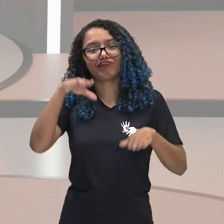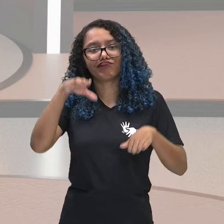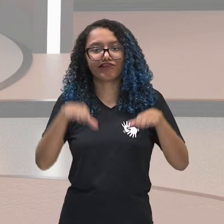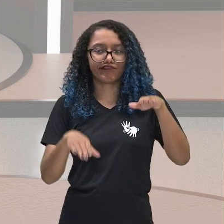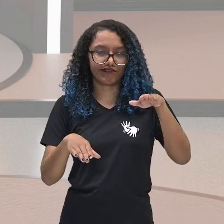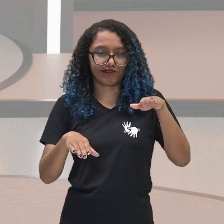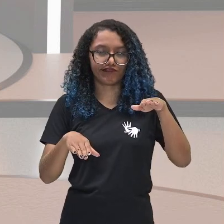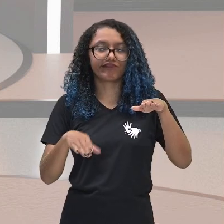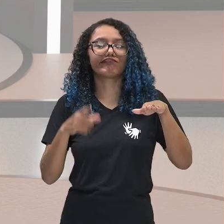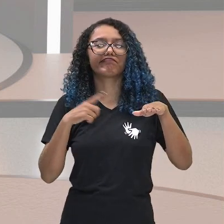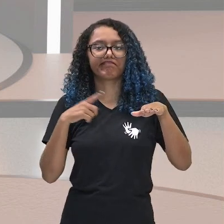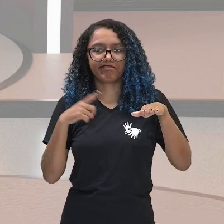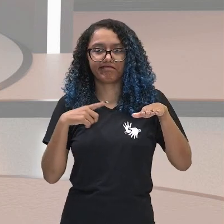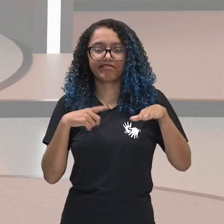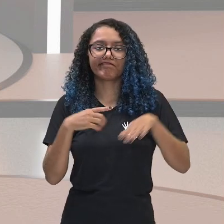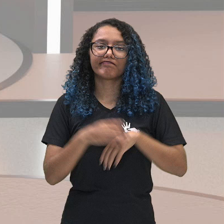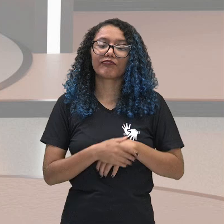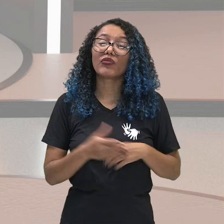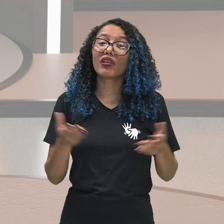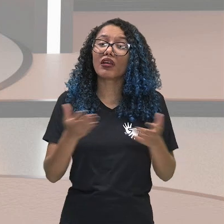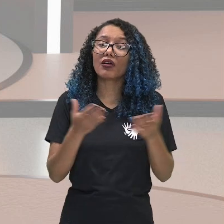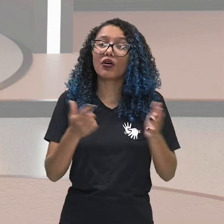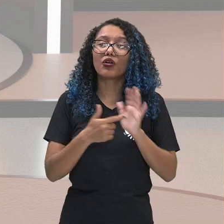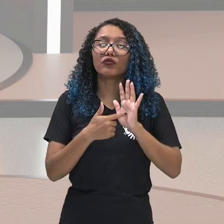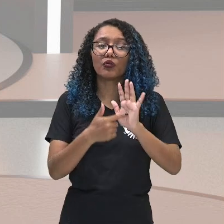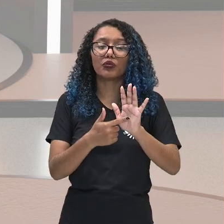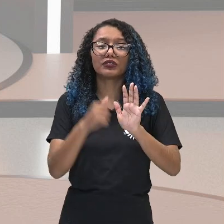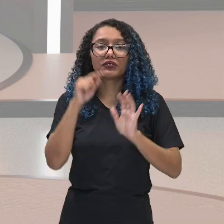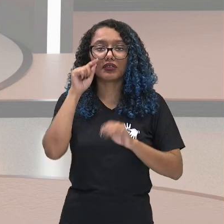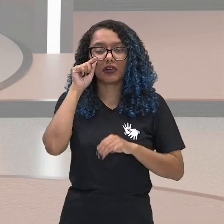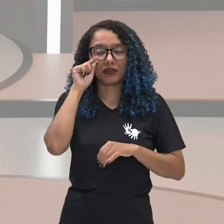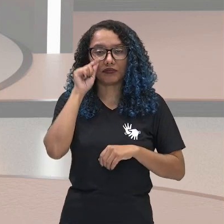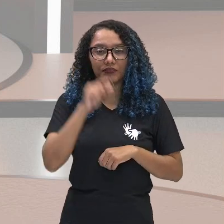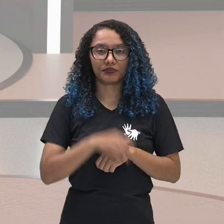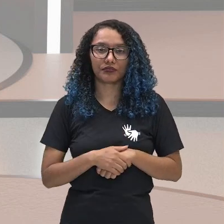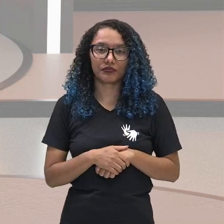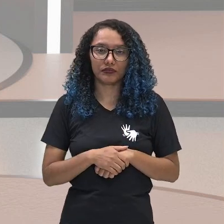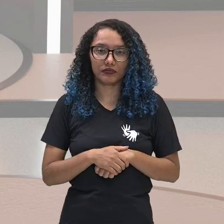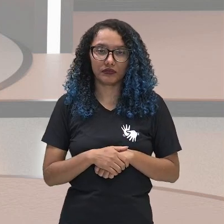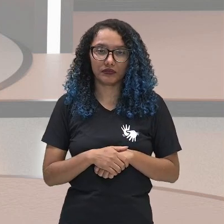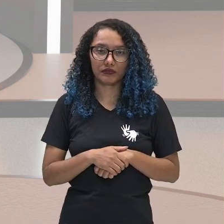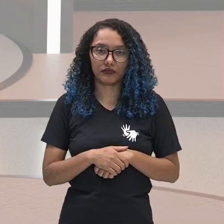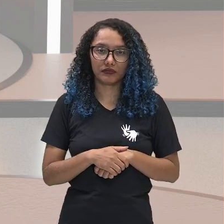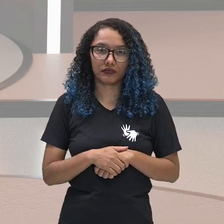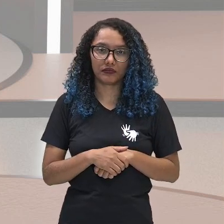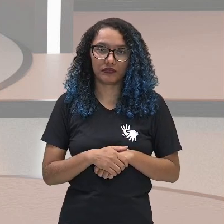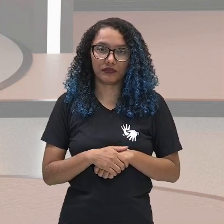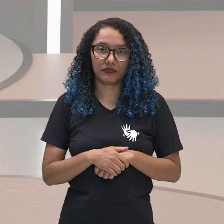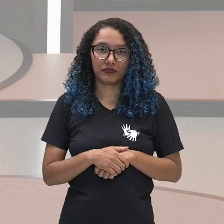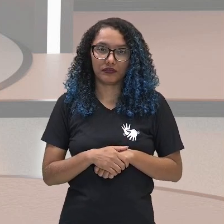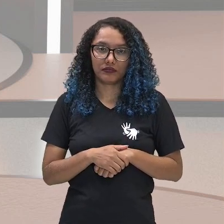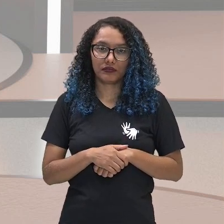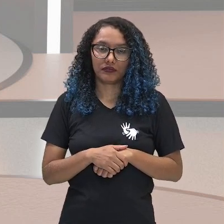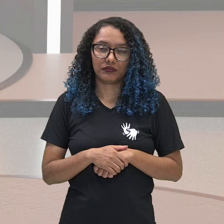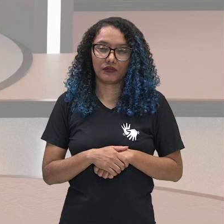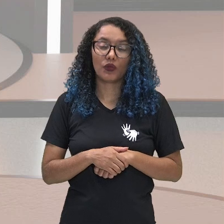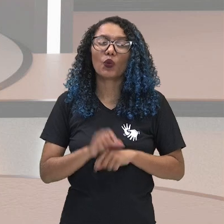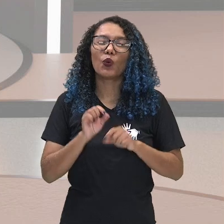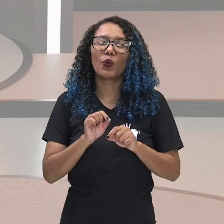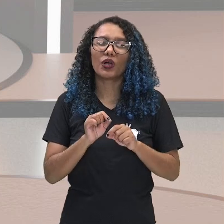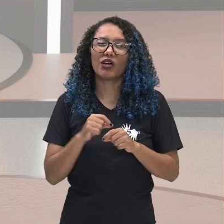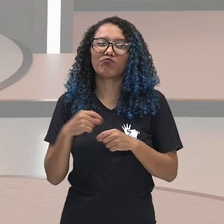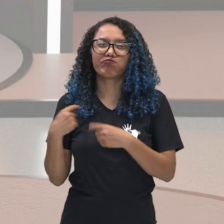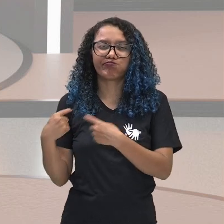social. Vamos, então, ver agora, né, uma presença interessante de conflitos